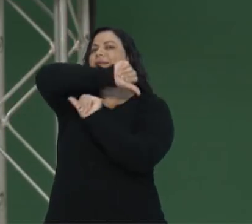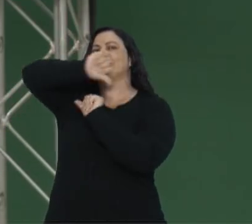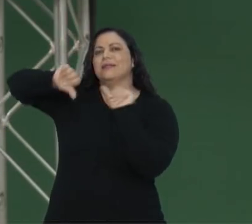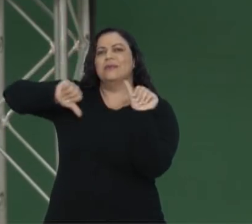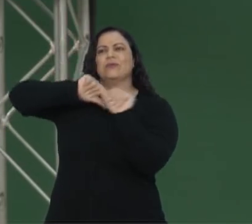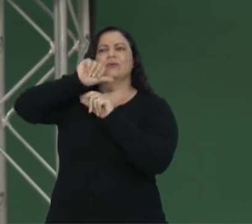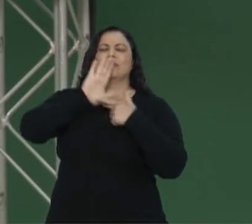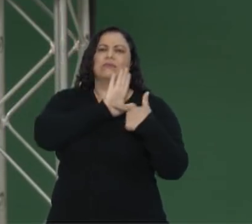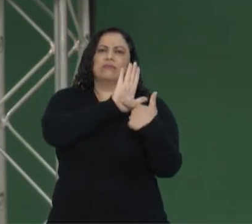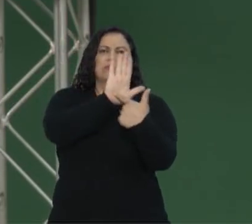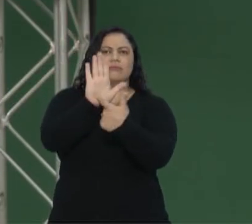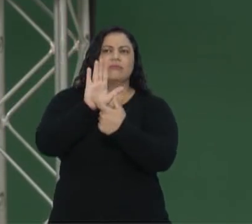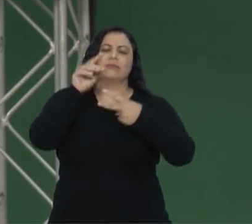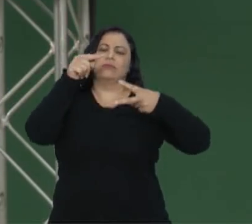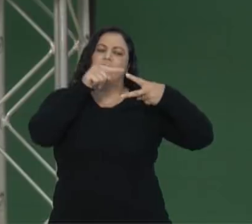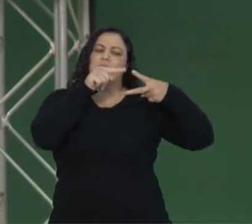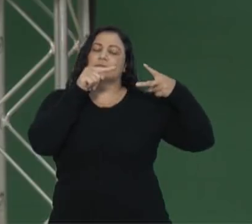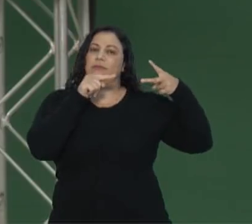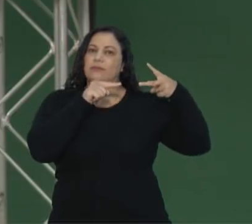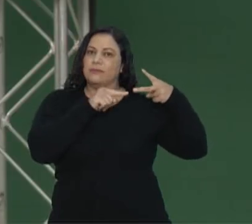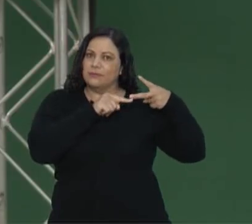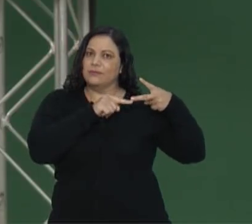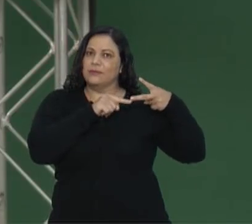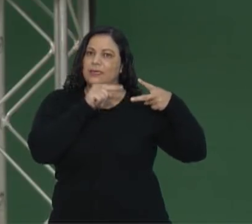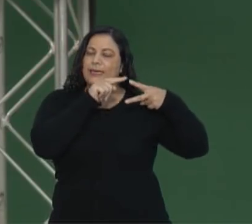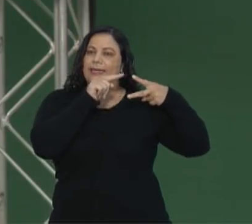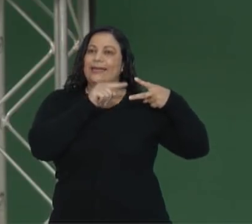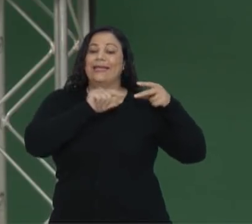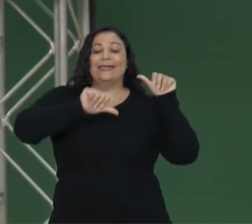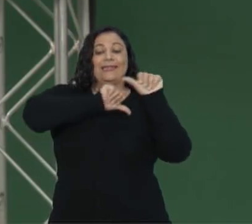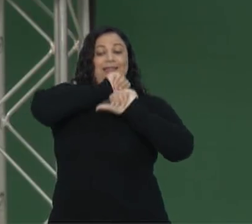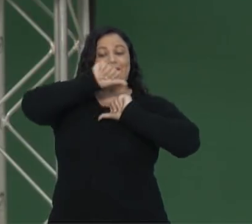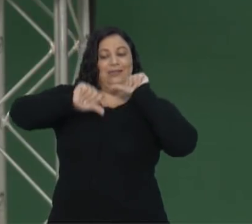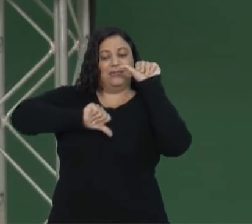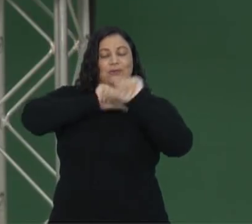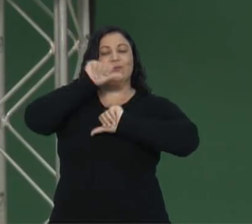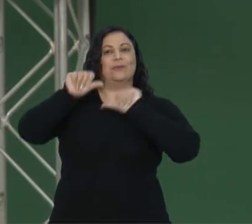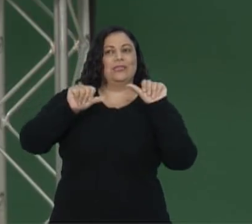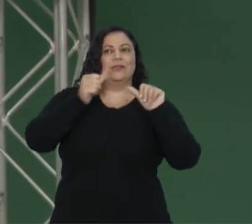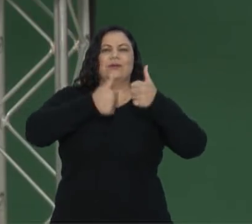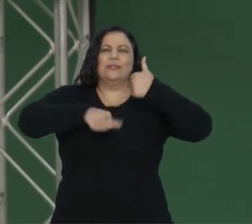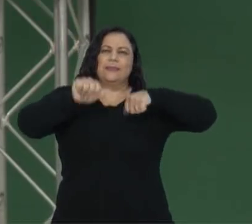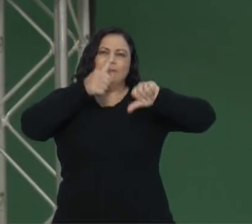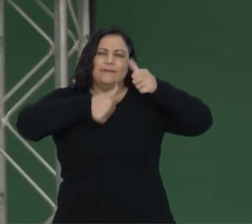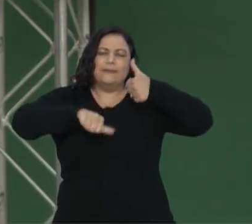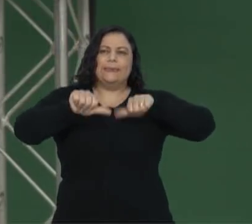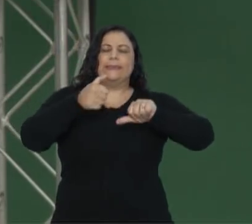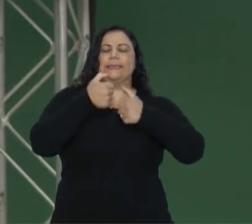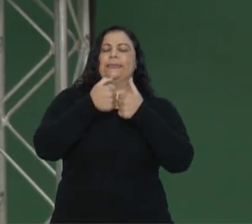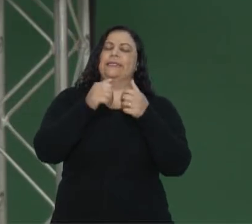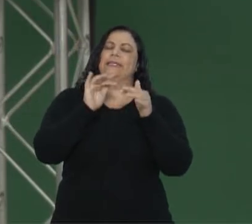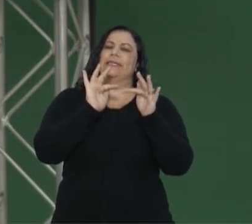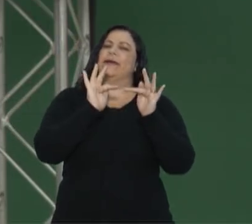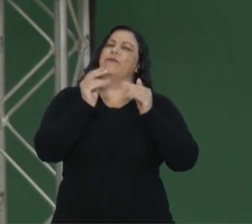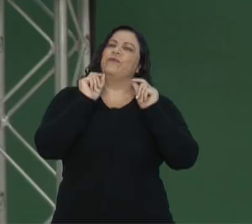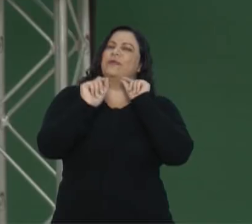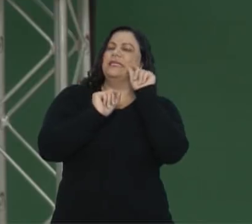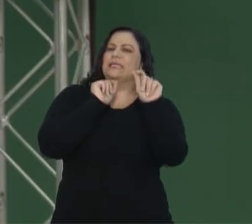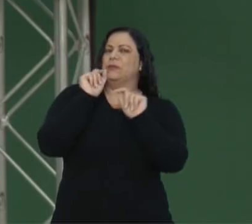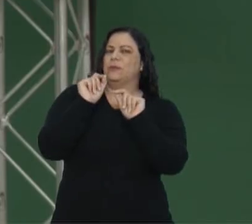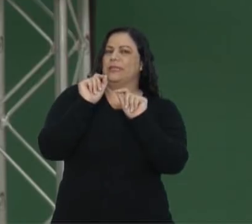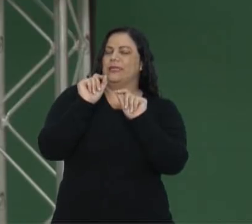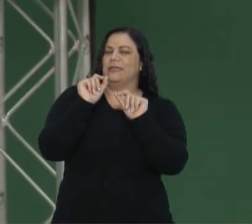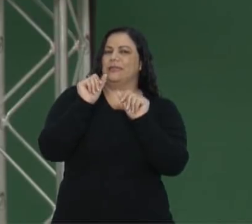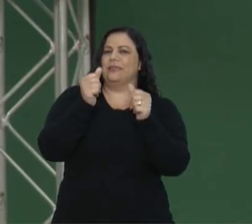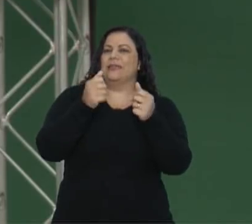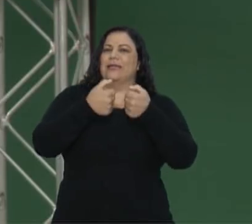para vocês que existem dois tipos, as transformações, as modificações físicas e químicas, eu mostrei alguns exemplos para vocês na aula passada,